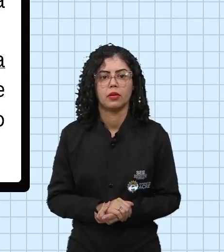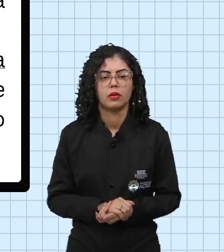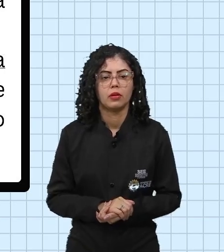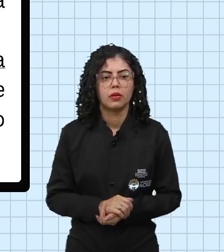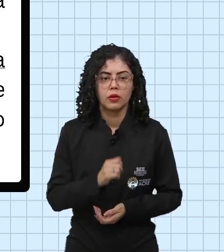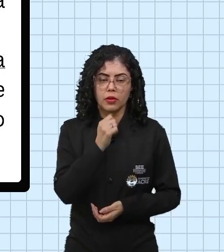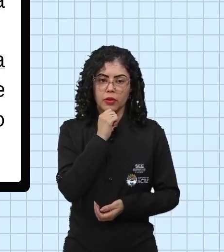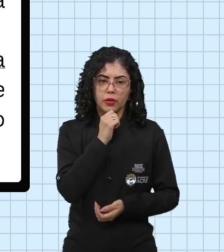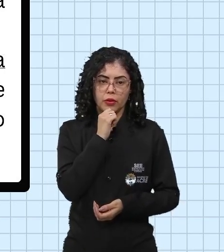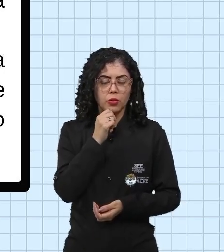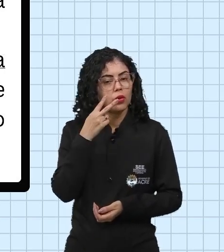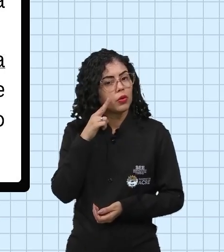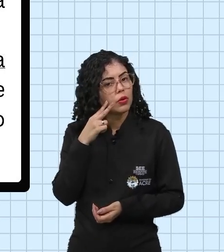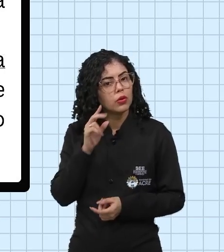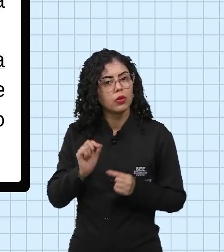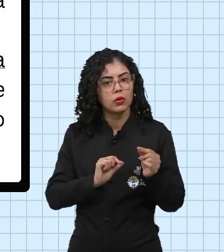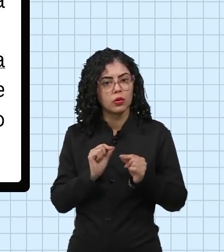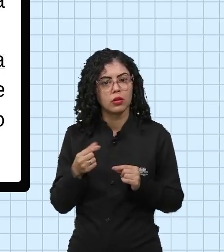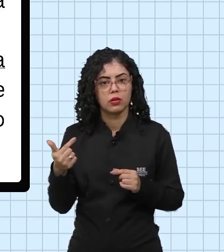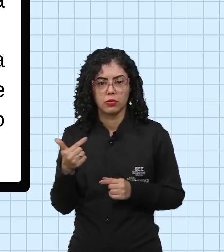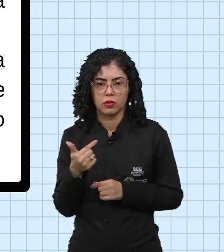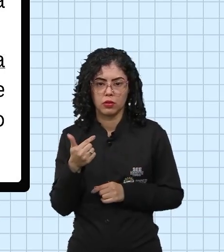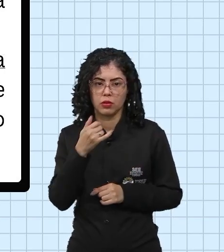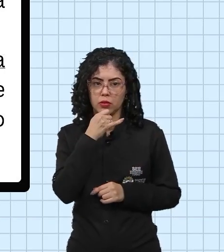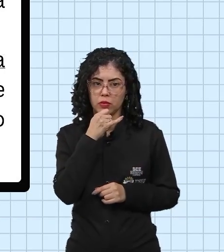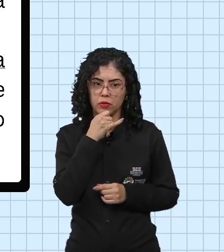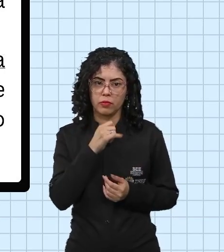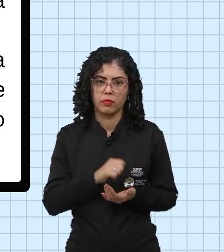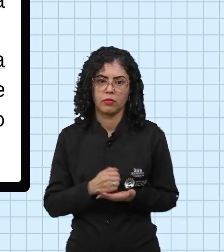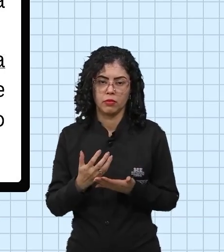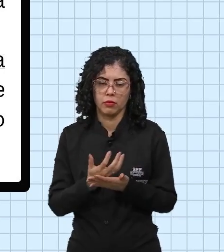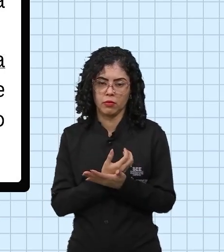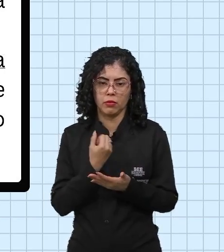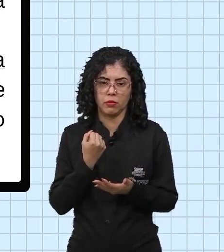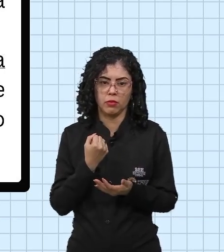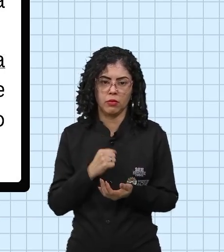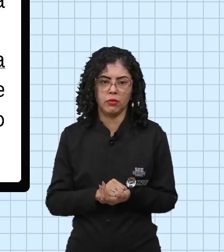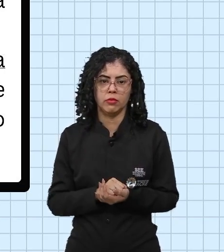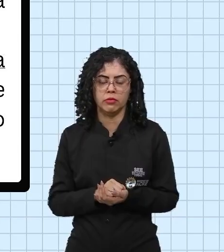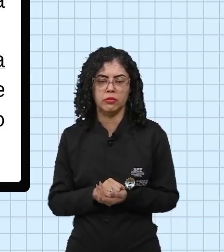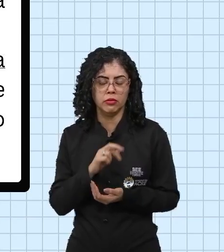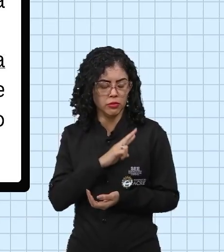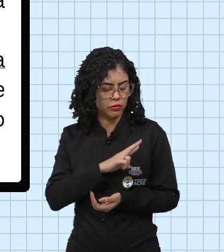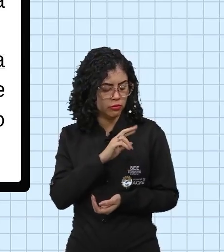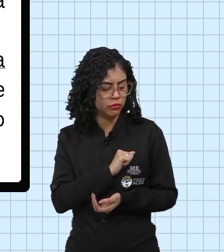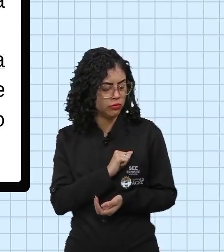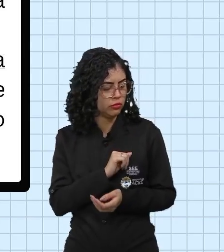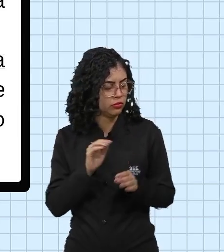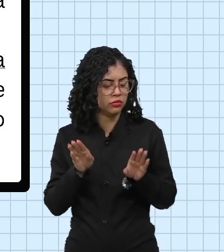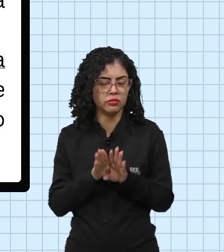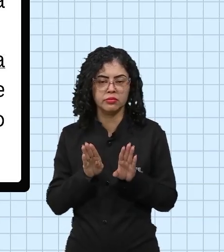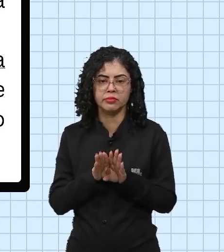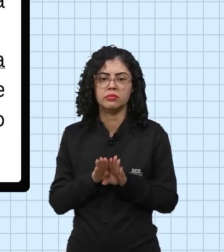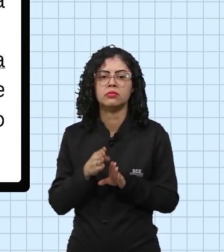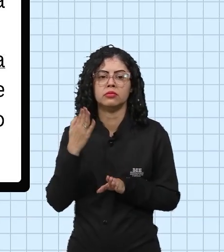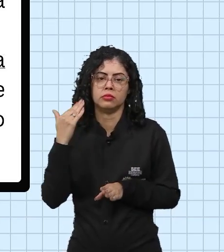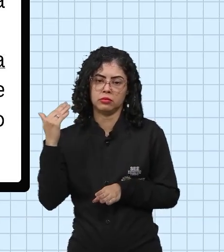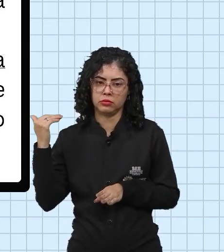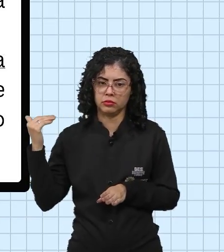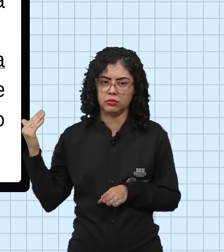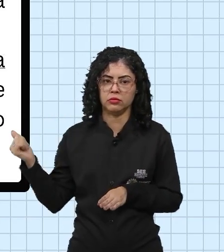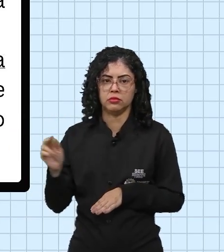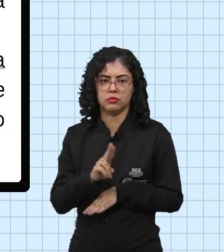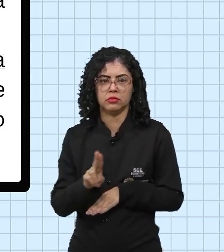Além disso, vamos observar um segundo exemplo, aqui foi retirado de um romance que também é muito famoso,